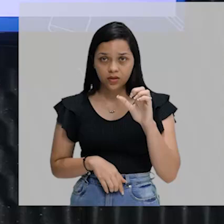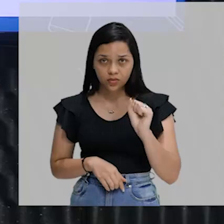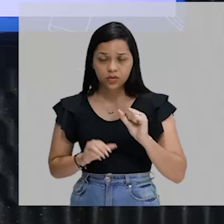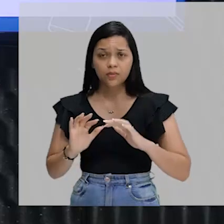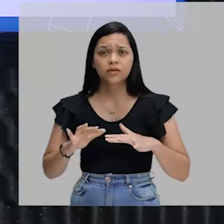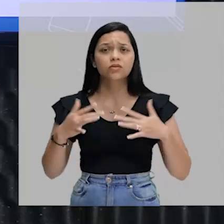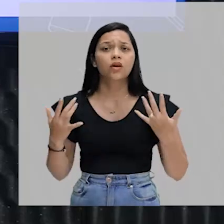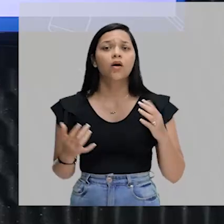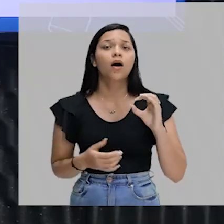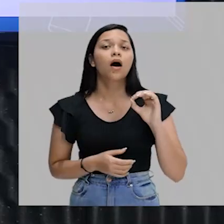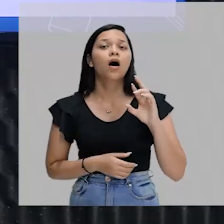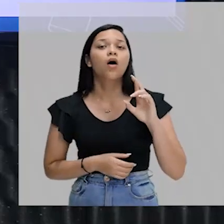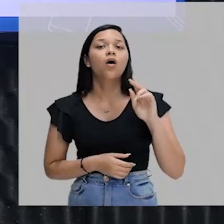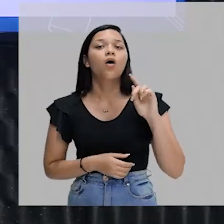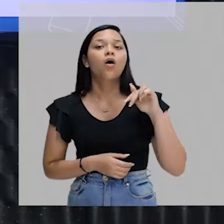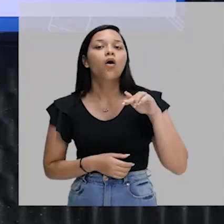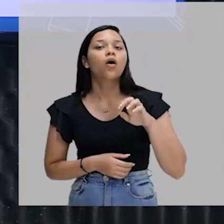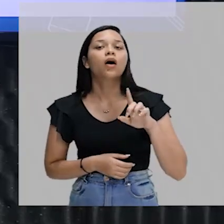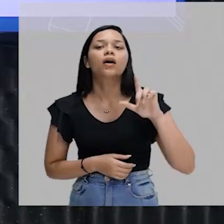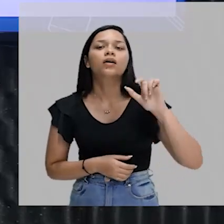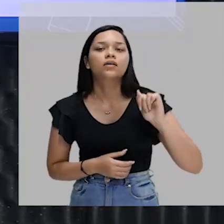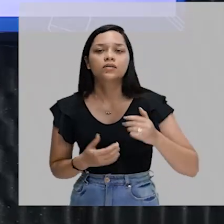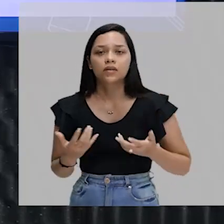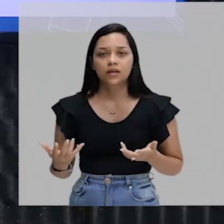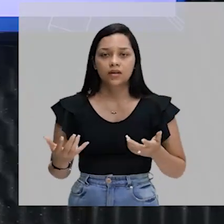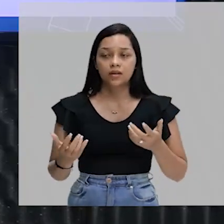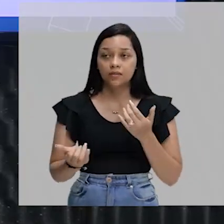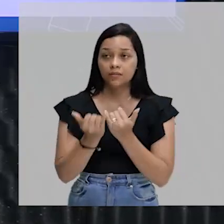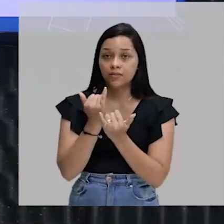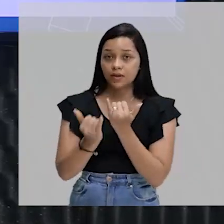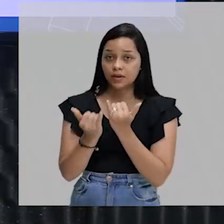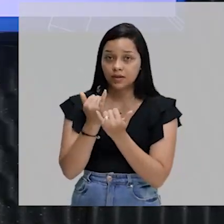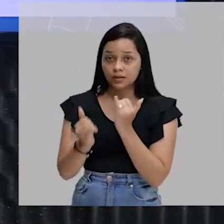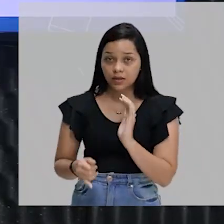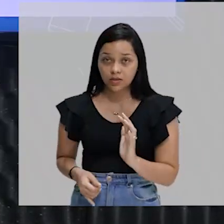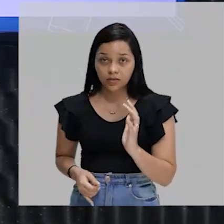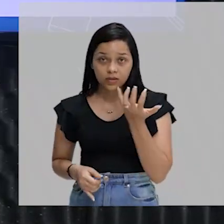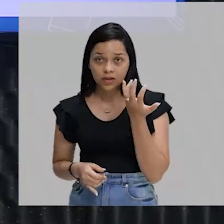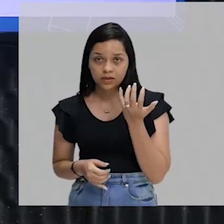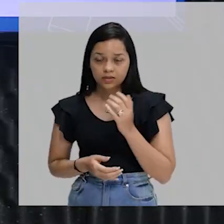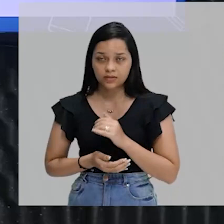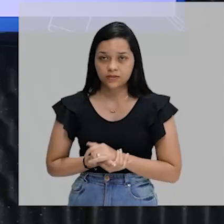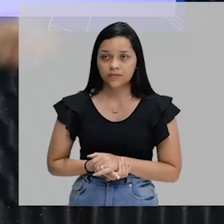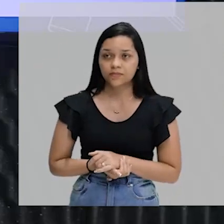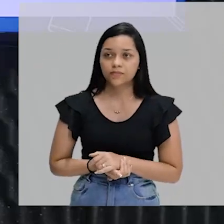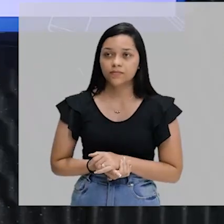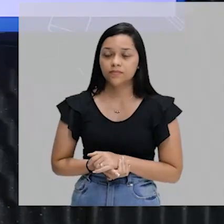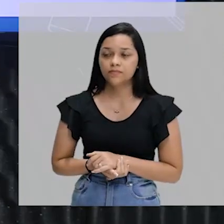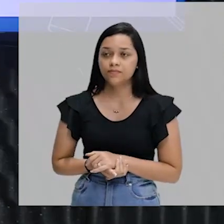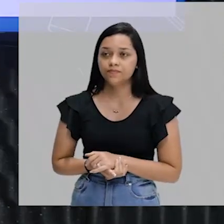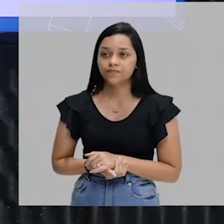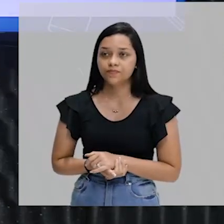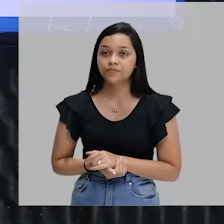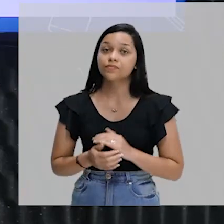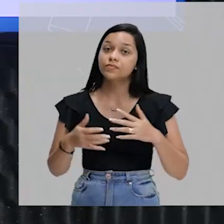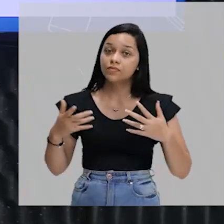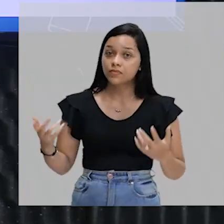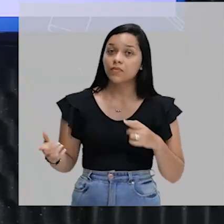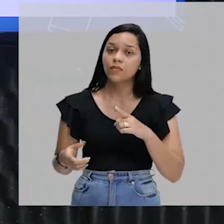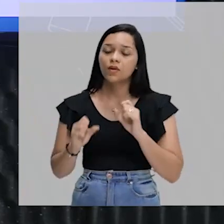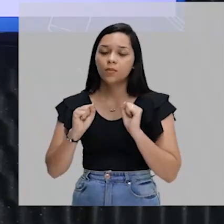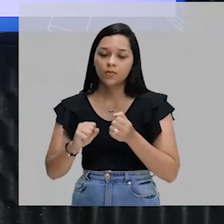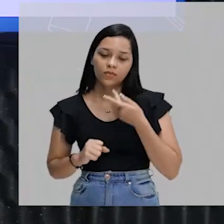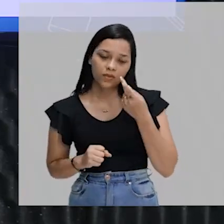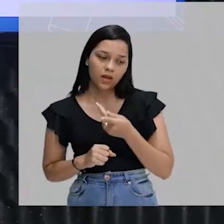seria a organela mais ideal para fazer isso? Semelhantemente ao que acontece nos cloroplastos. Aí você poderia dizer